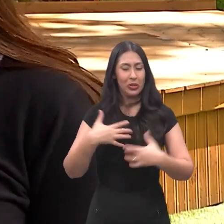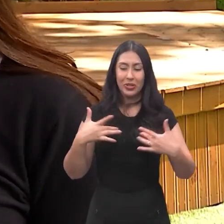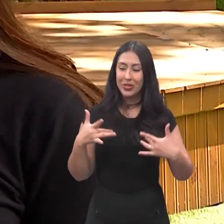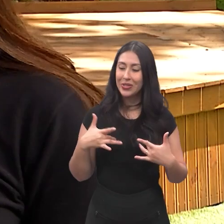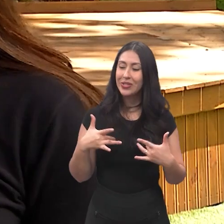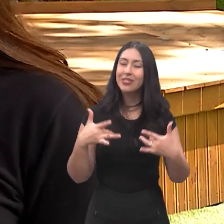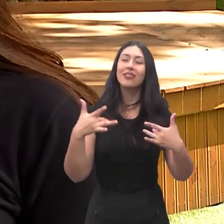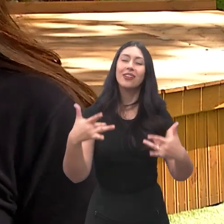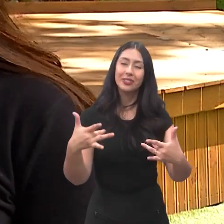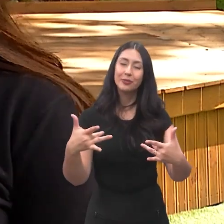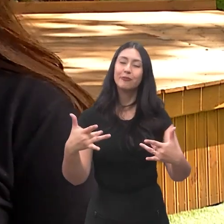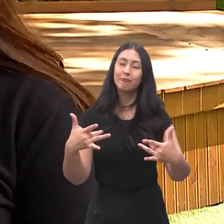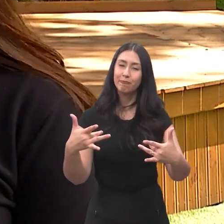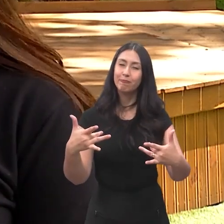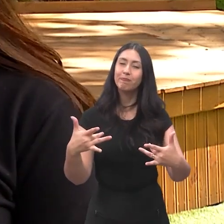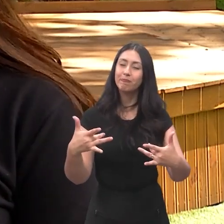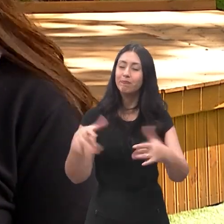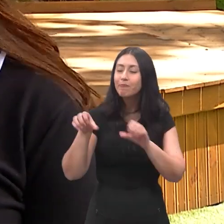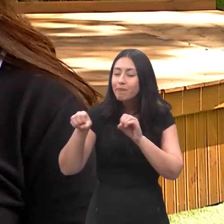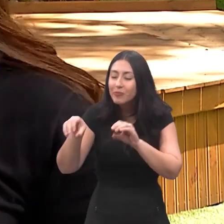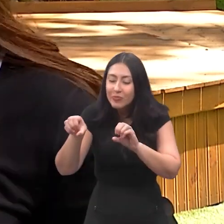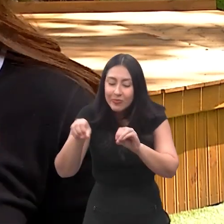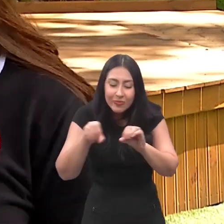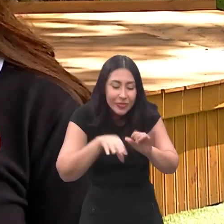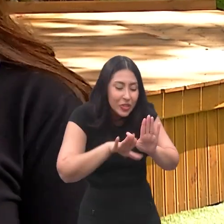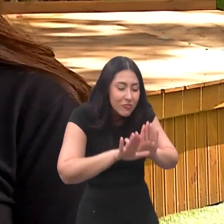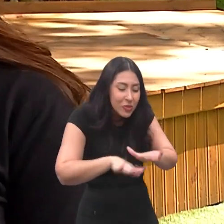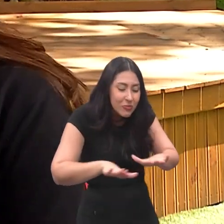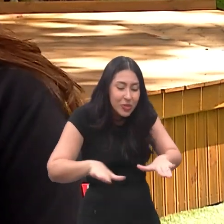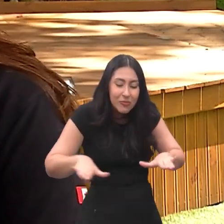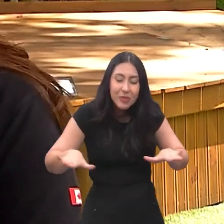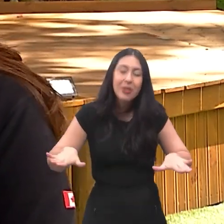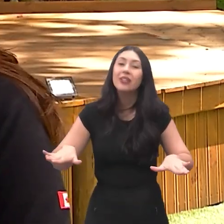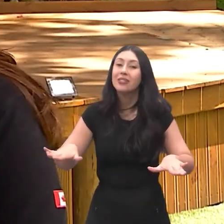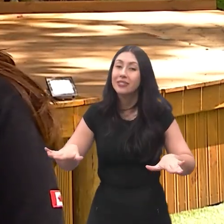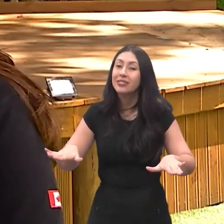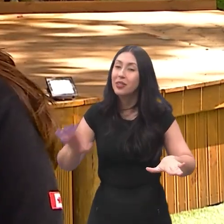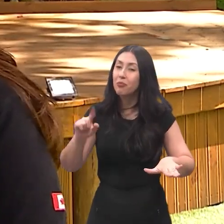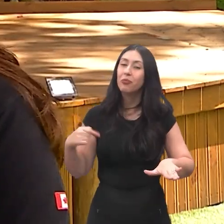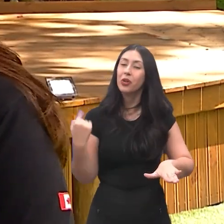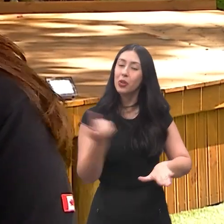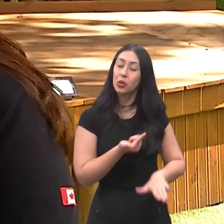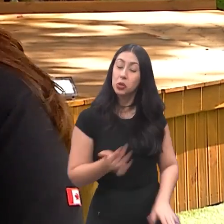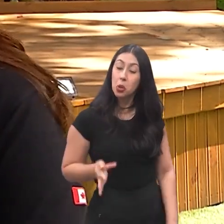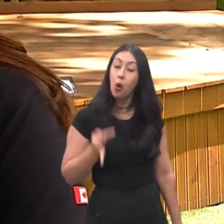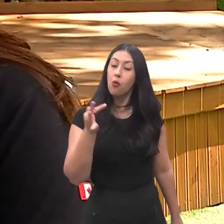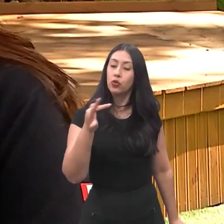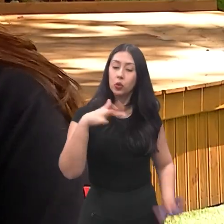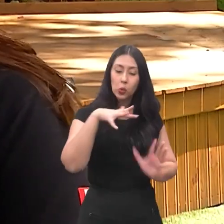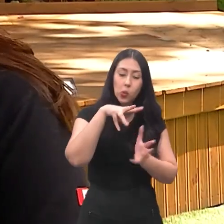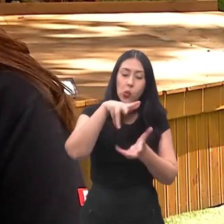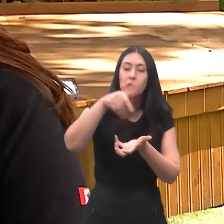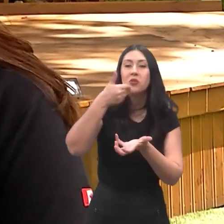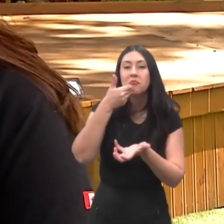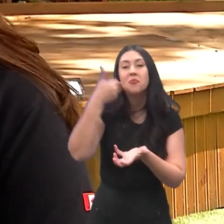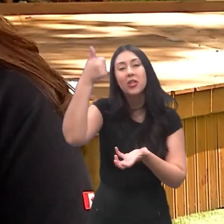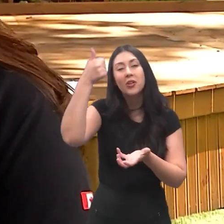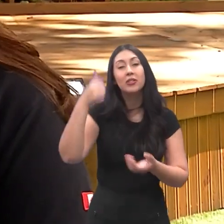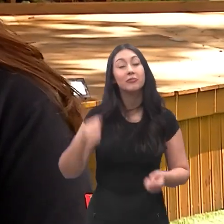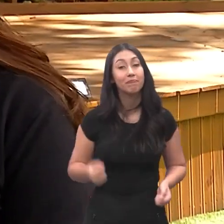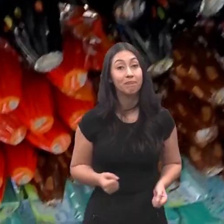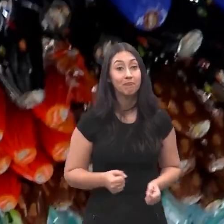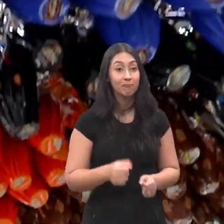esse espírito solidário, eu acho que a gente começa a plantar desde os pequenininhos, e para que a gente tenha um mundo mais solidário